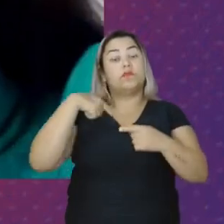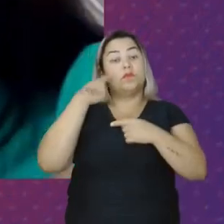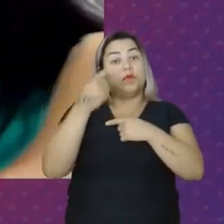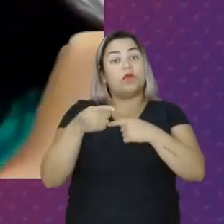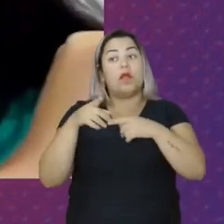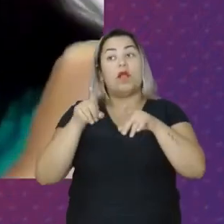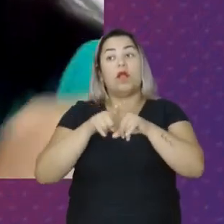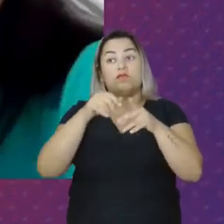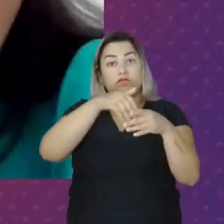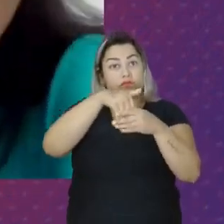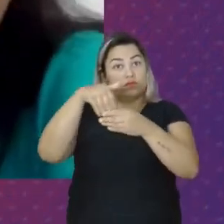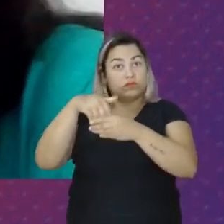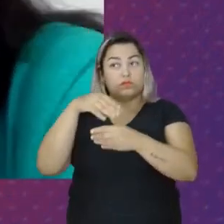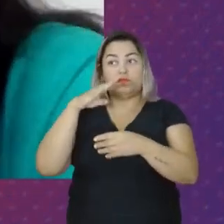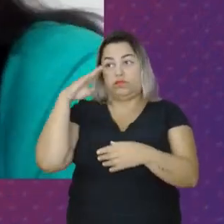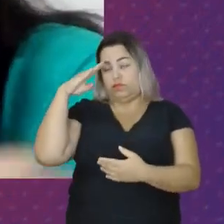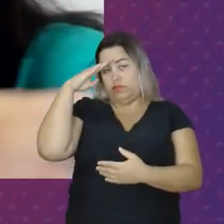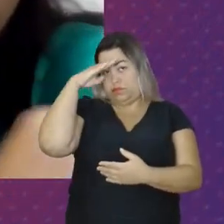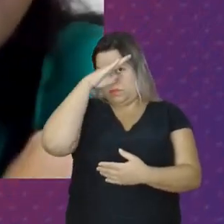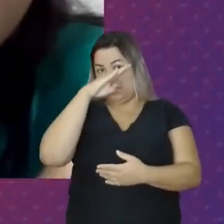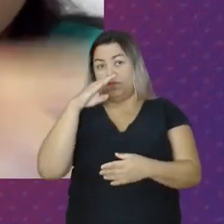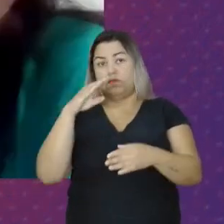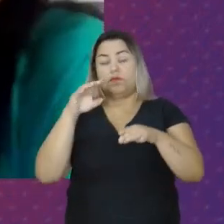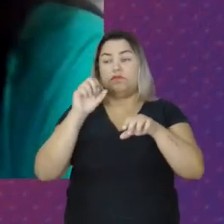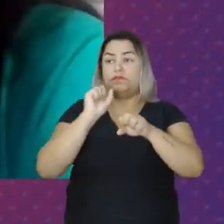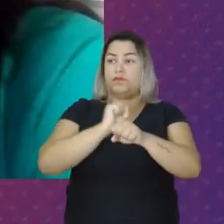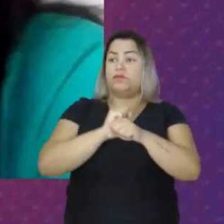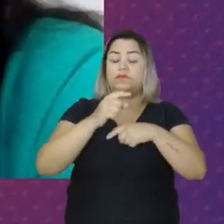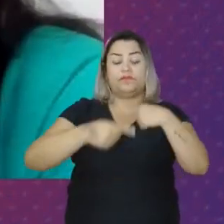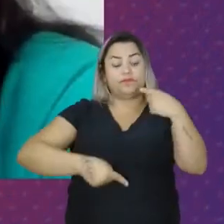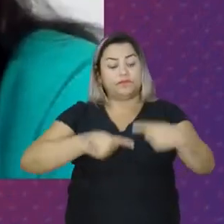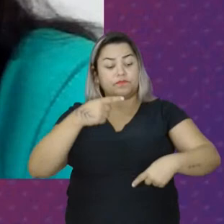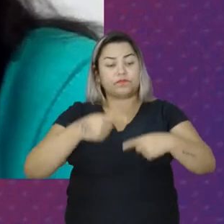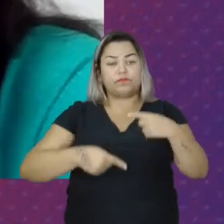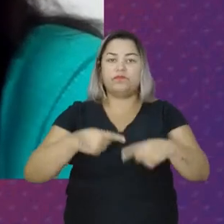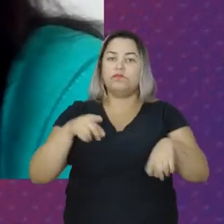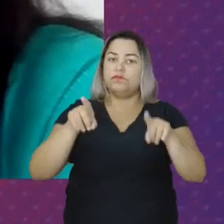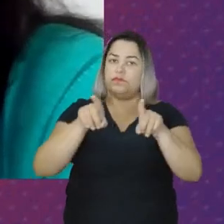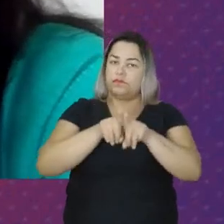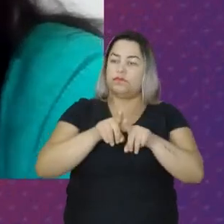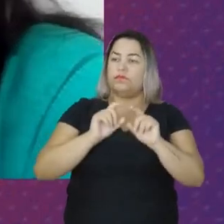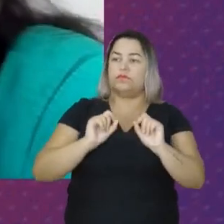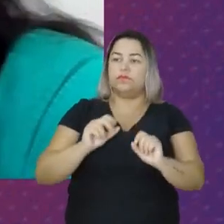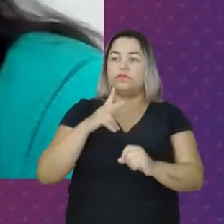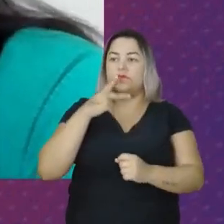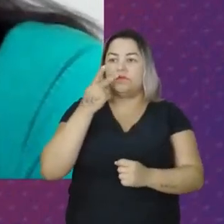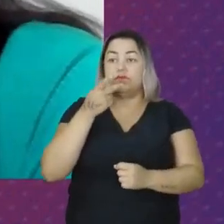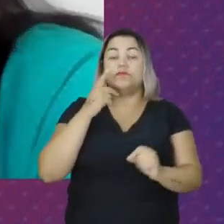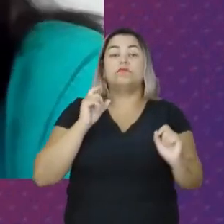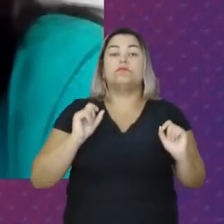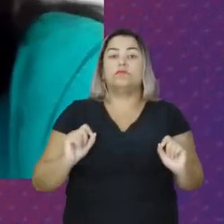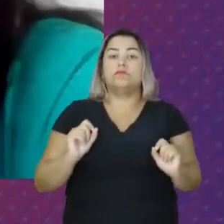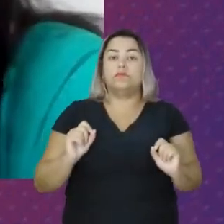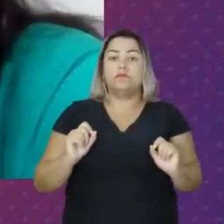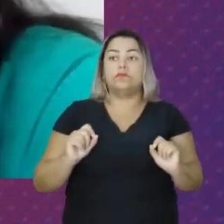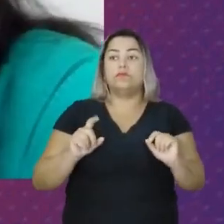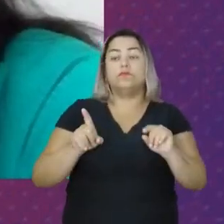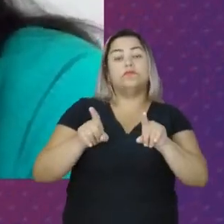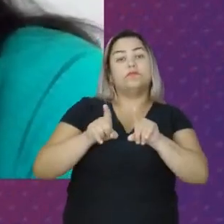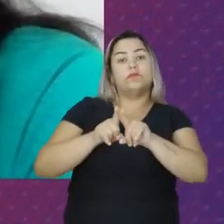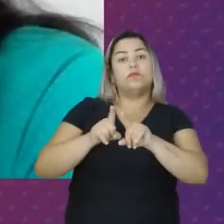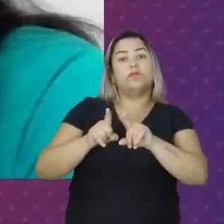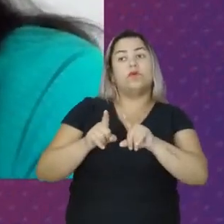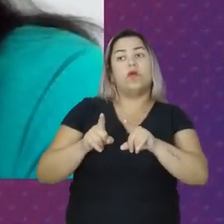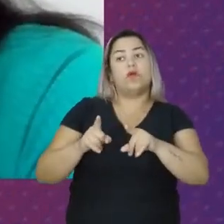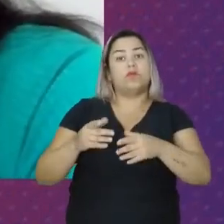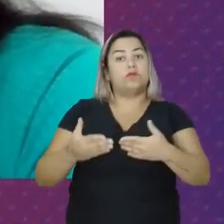daí mesmo um desmonte, uma política de desmonte, que eu costumo caracterizar, que foi empregada por esse